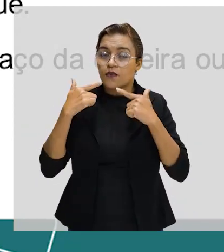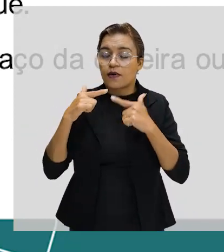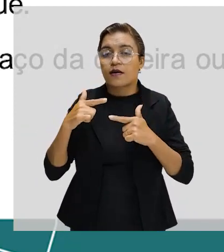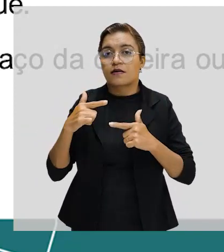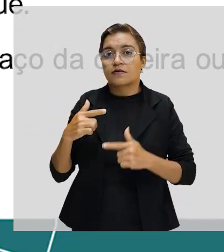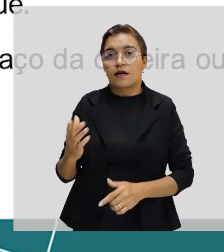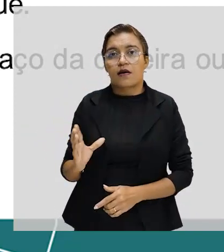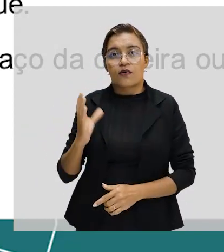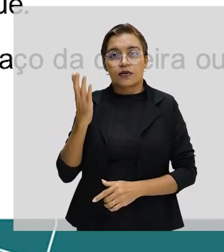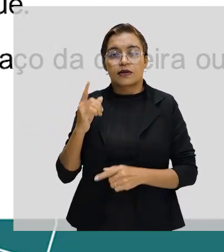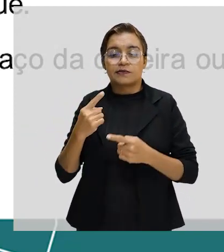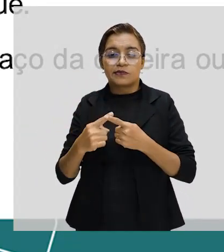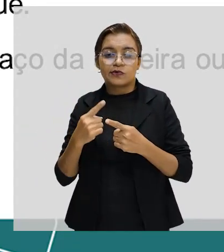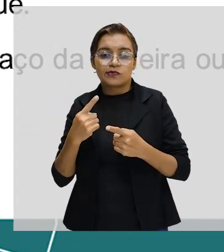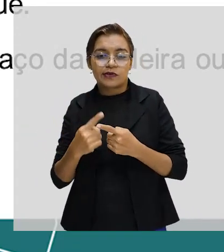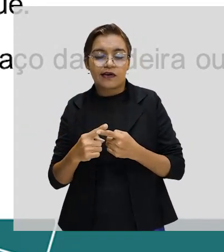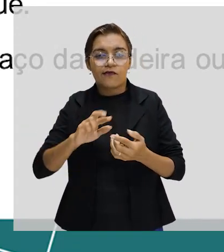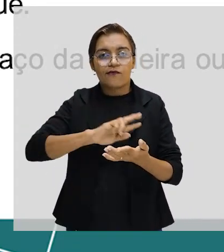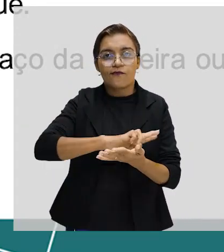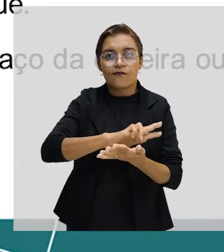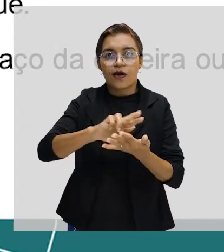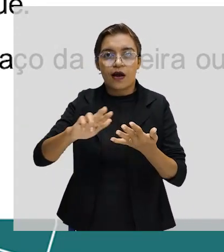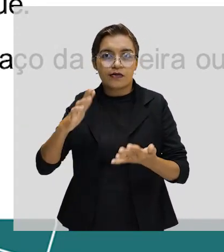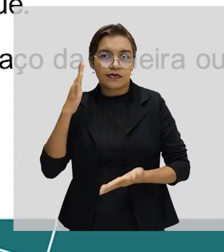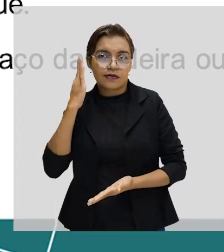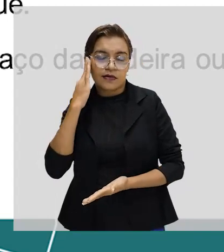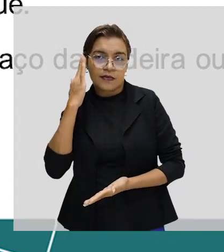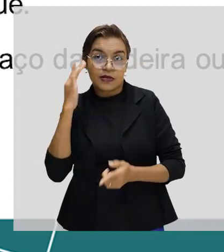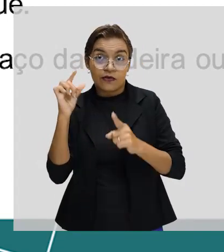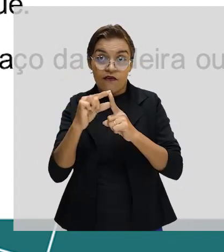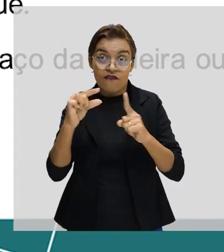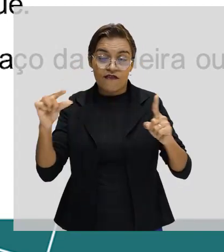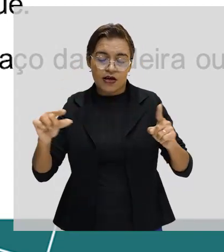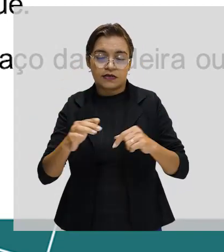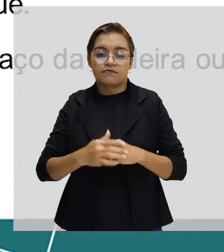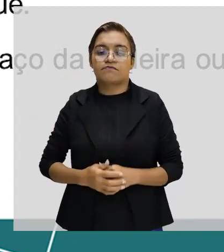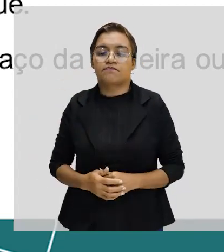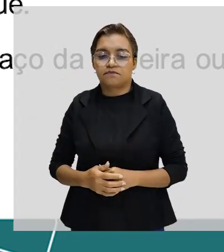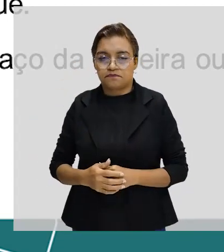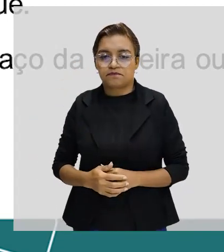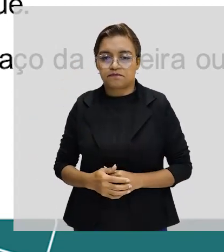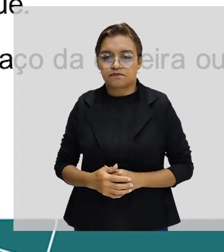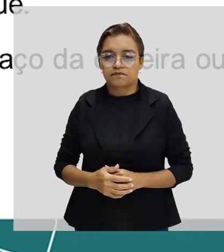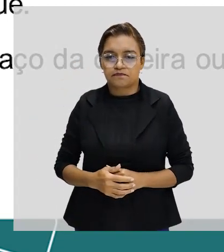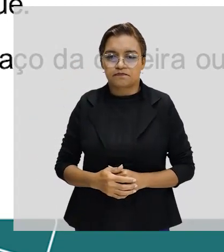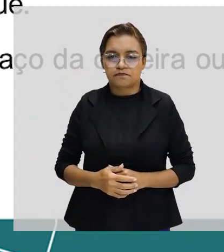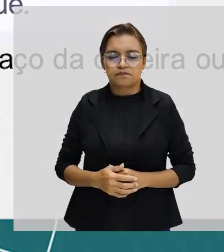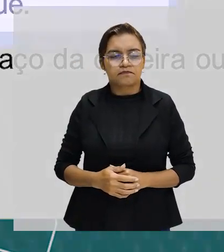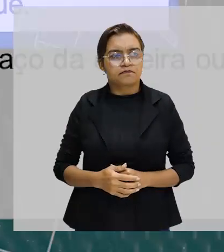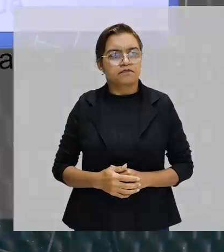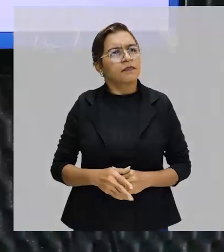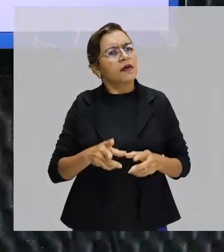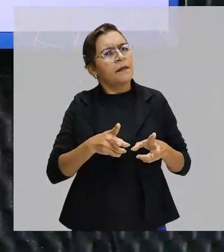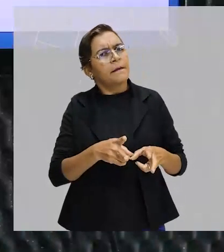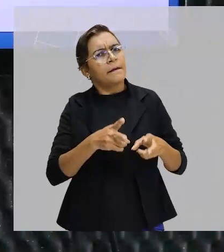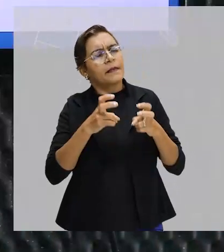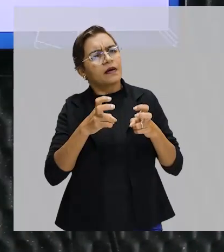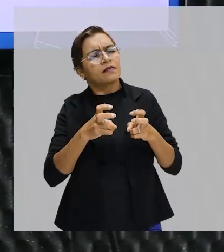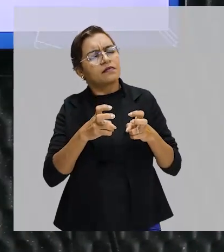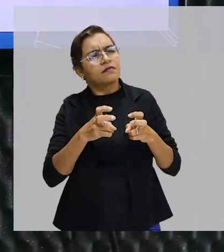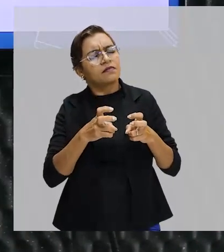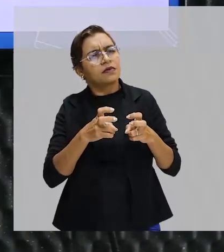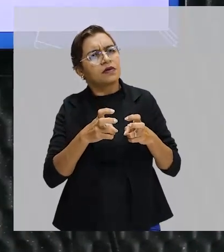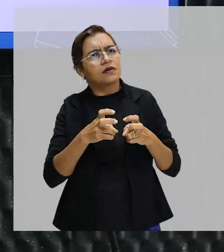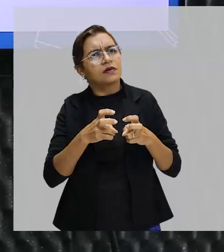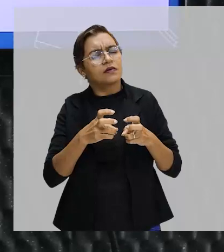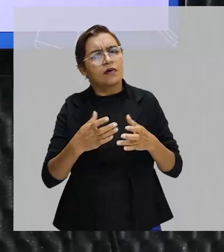se fazem várias interpretações numa mesma oração. Ouvi falar do aniversário surpresa que farão para Maria no